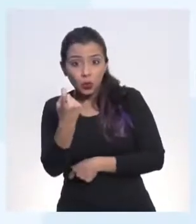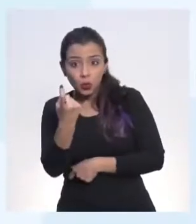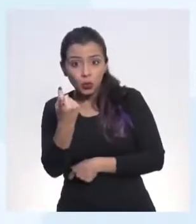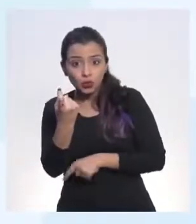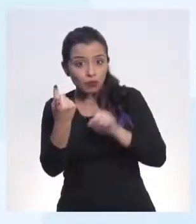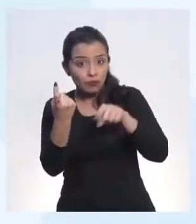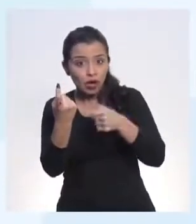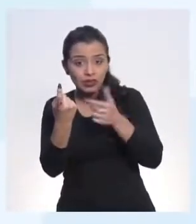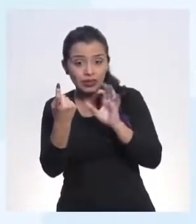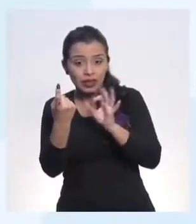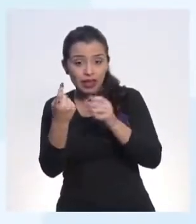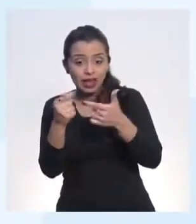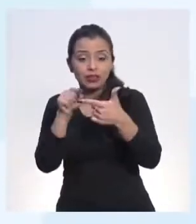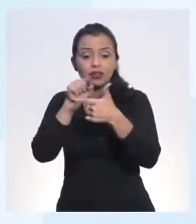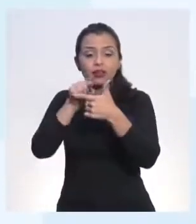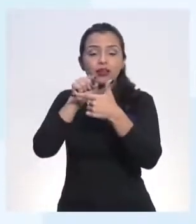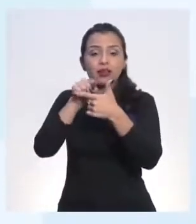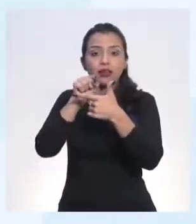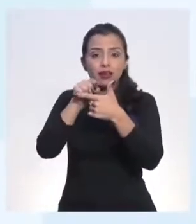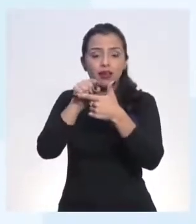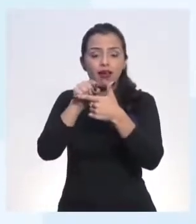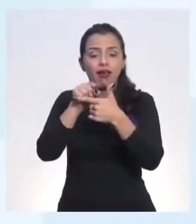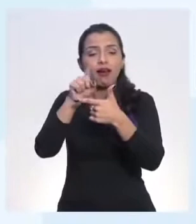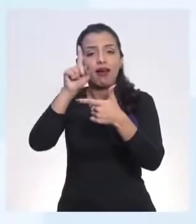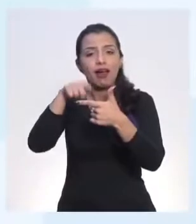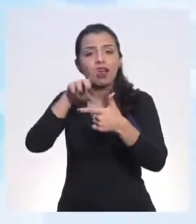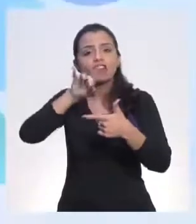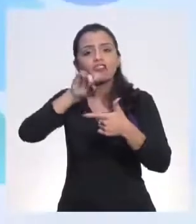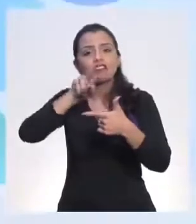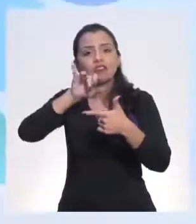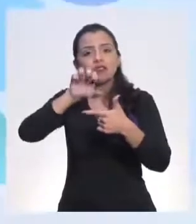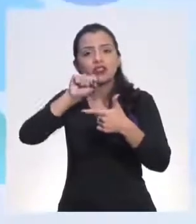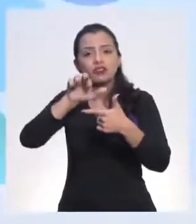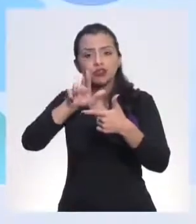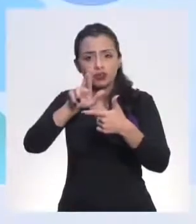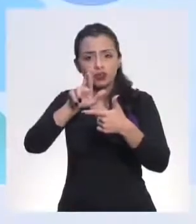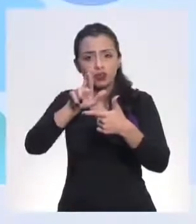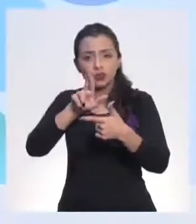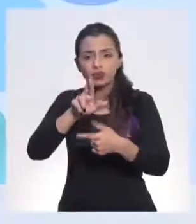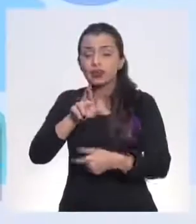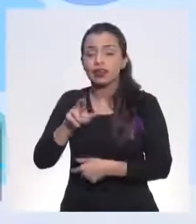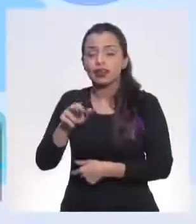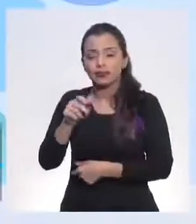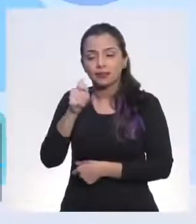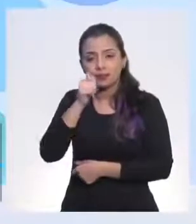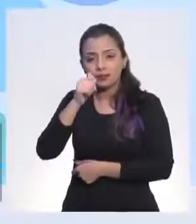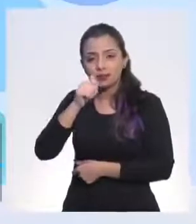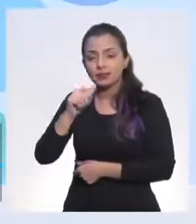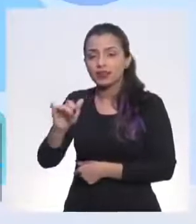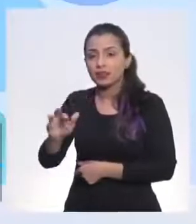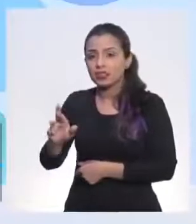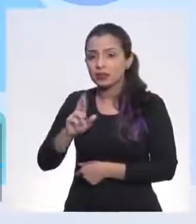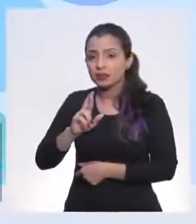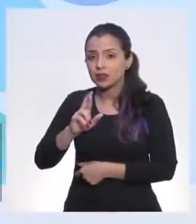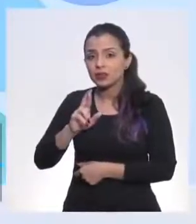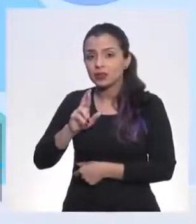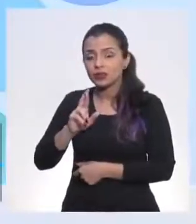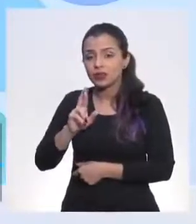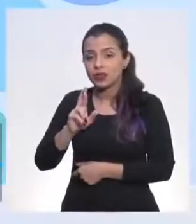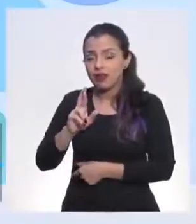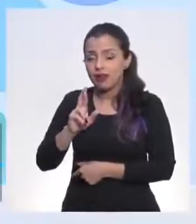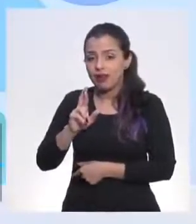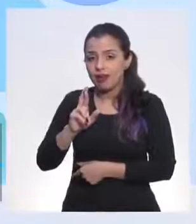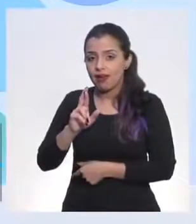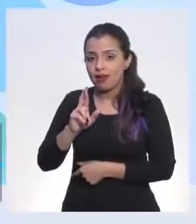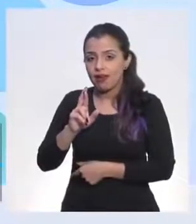o divisor. Você sabe que a Júlia ela tinha colocado assim, ó, a Júlia de Jesus, os números pares. Júlia, observa que a gente tem